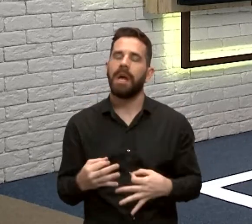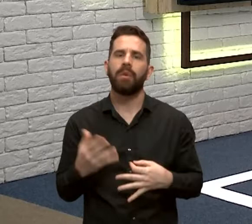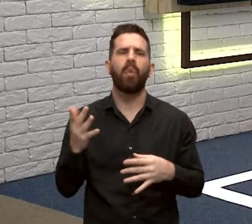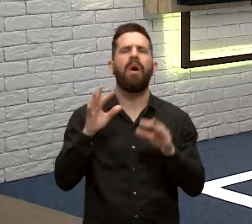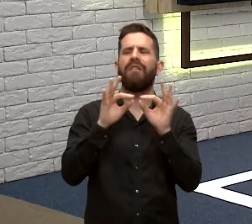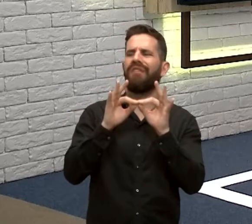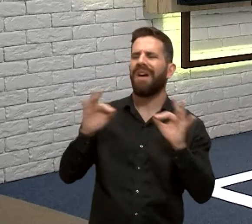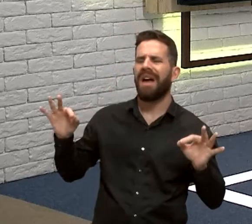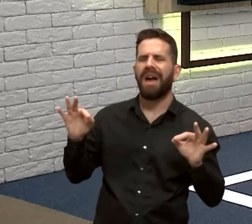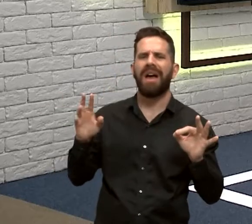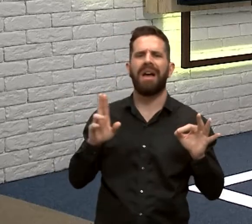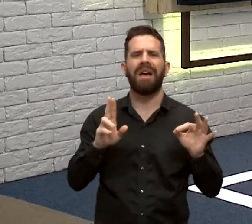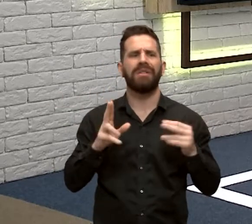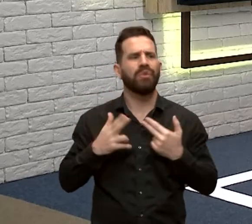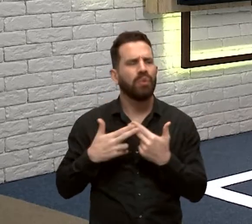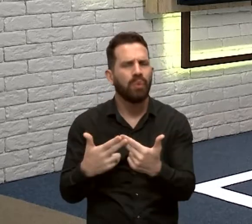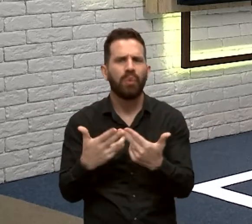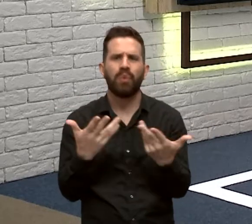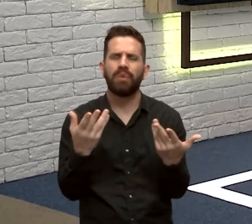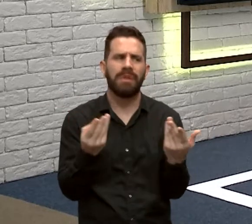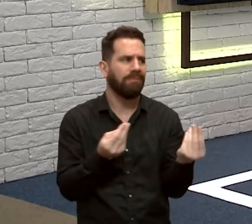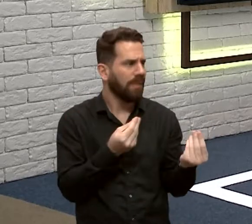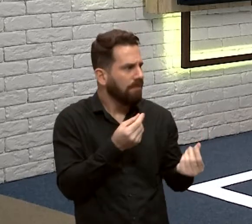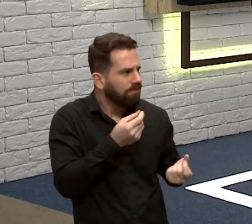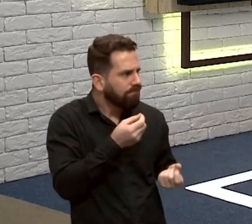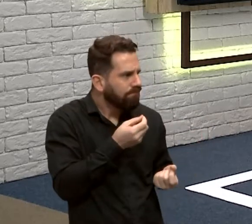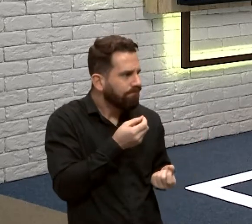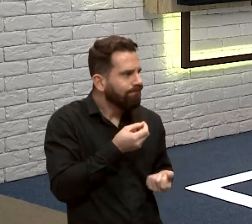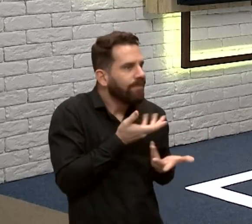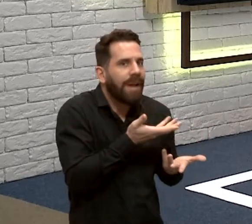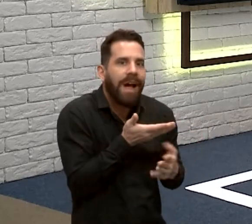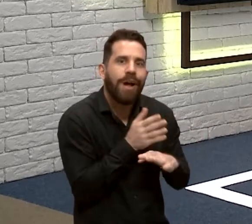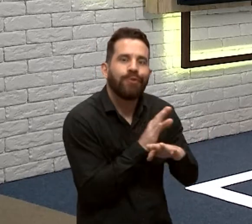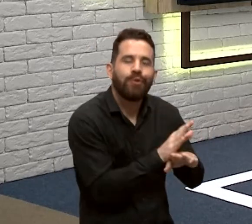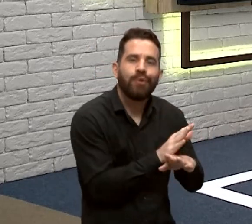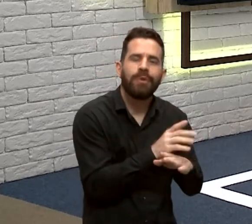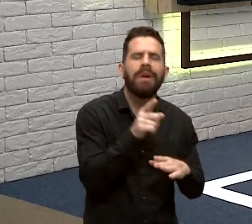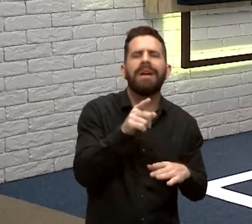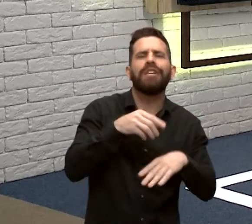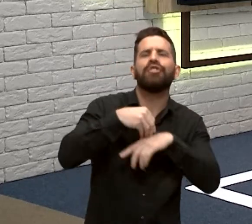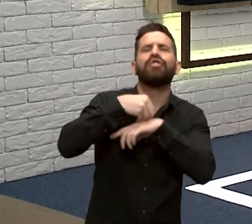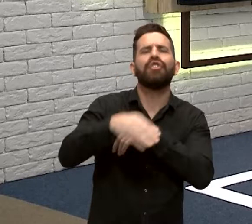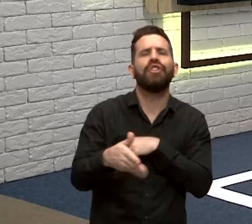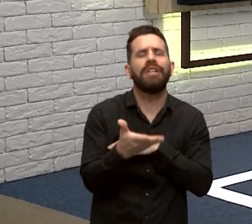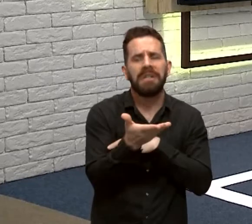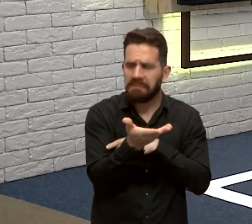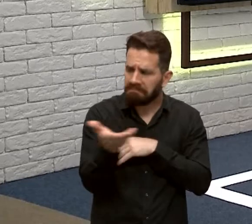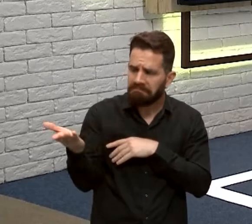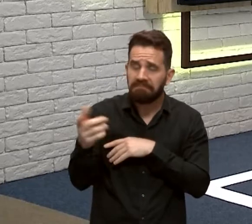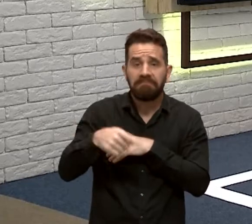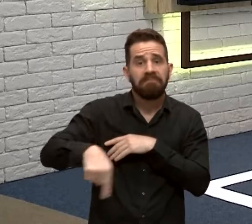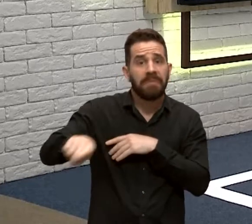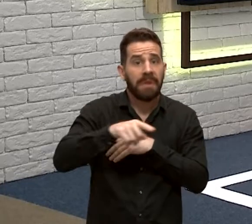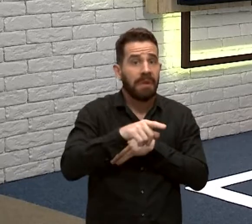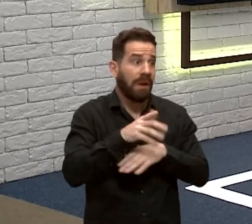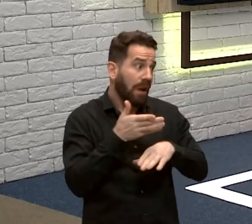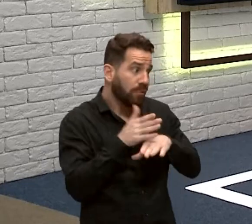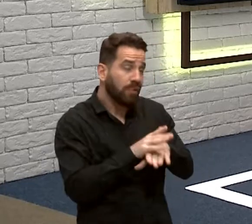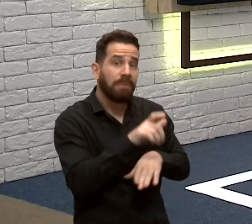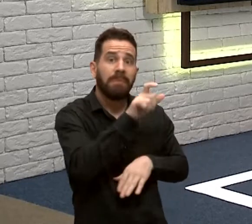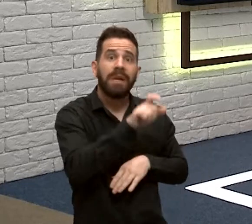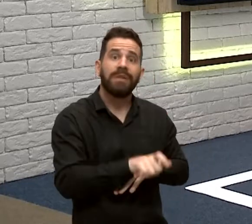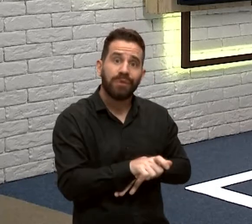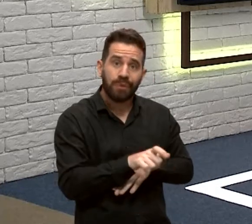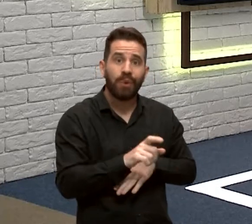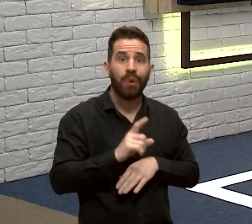exemplo. Que dicas você dá para como a gente pode ajudar uma pessoa que está em risco? Então foi bom